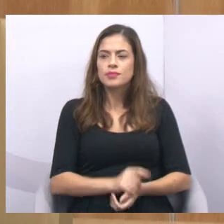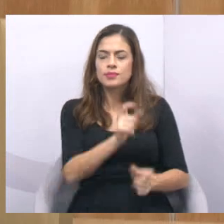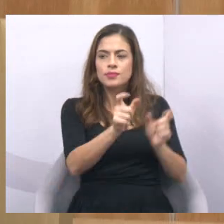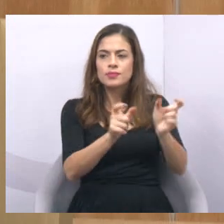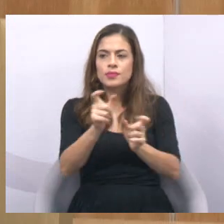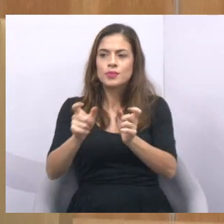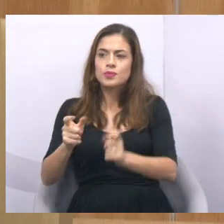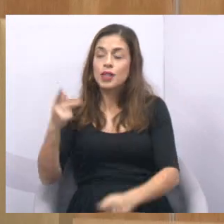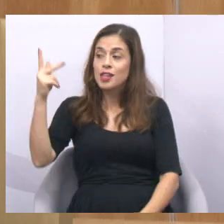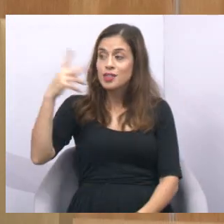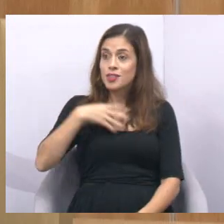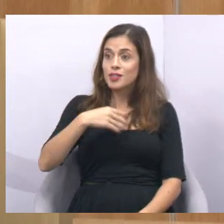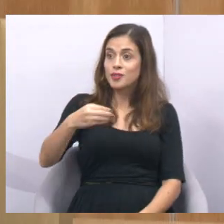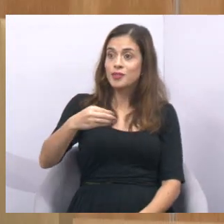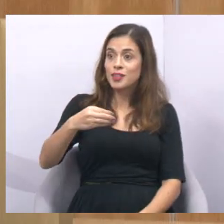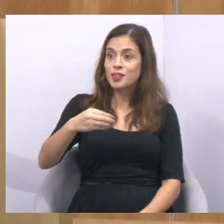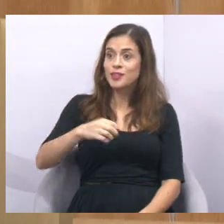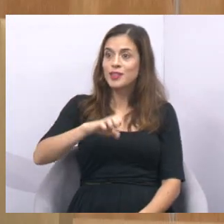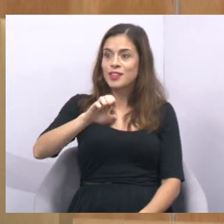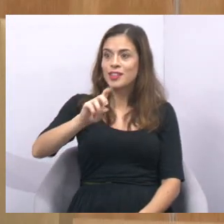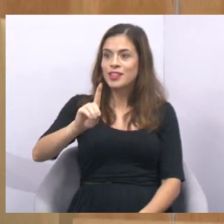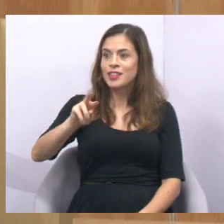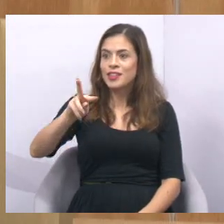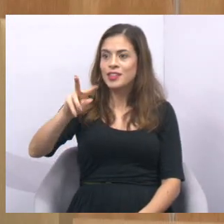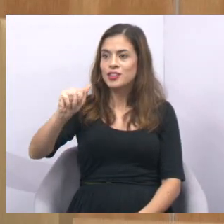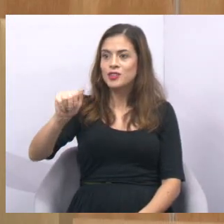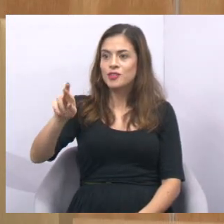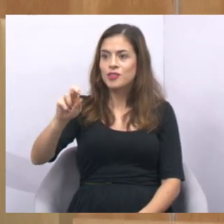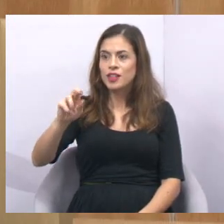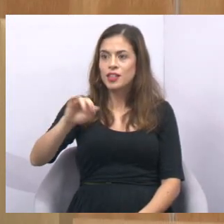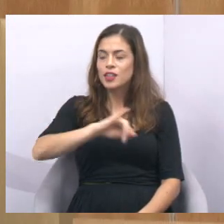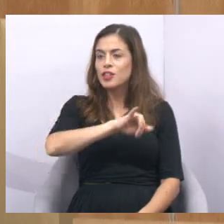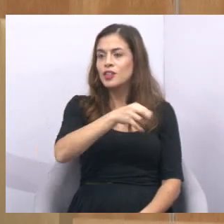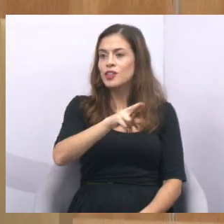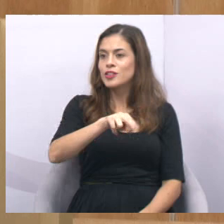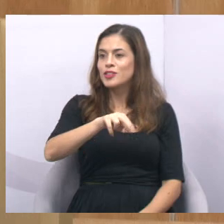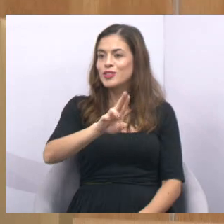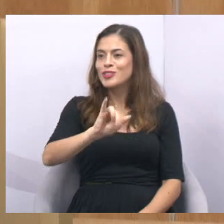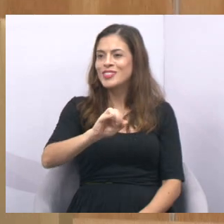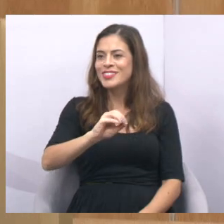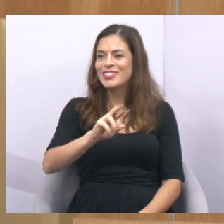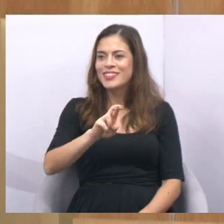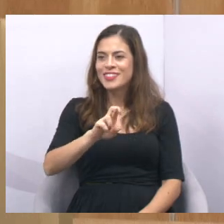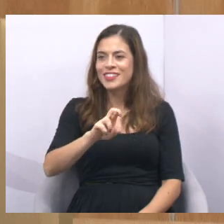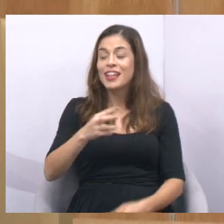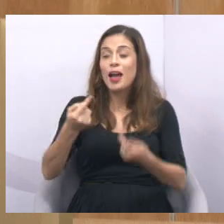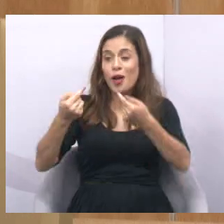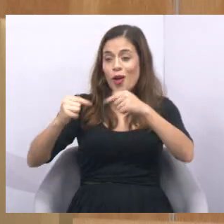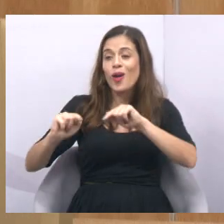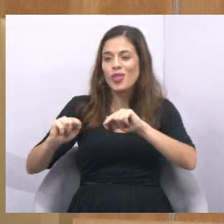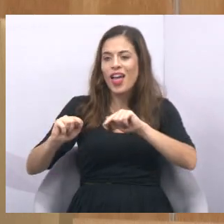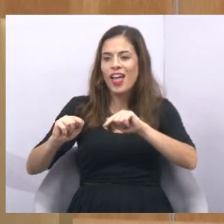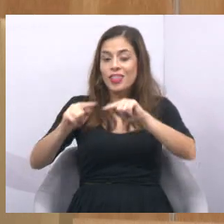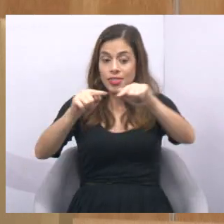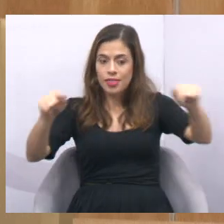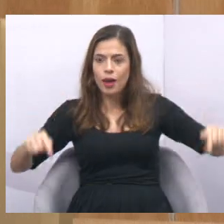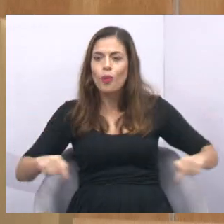Seu filho, Edivar Júnior, foi meu adversário na quadra,